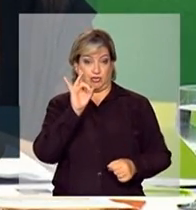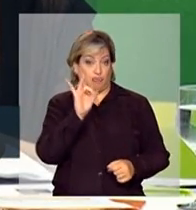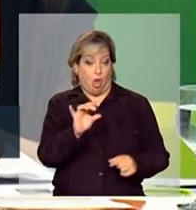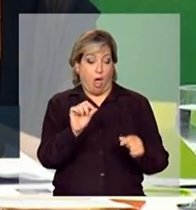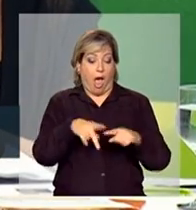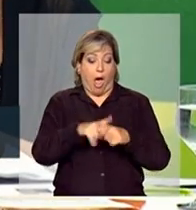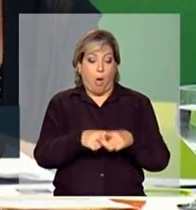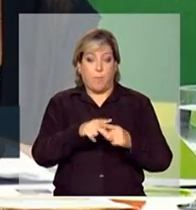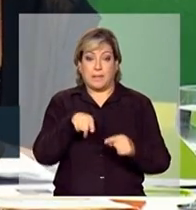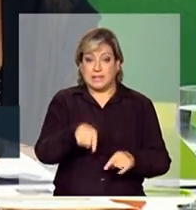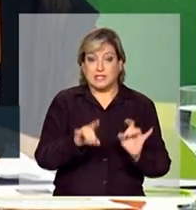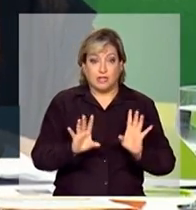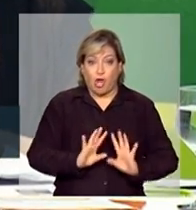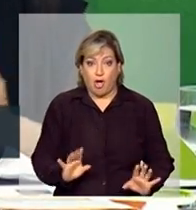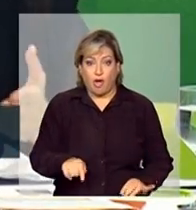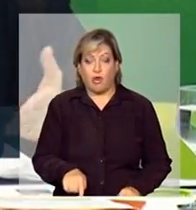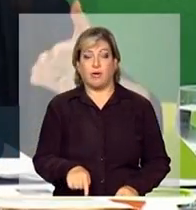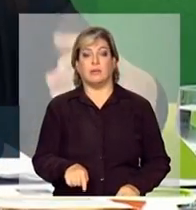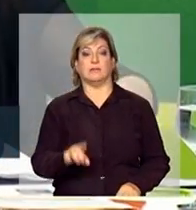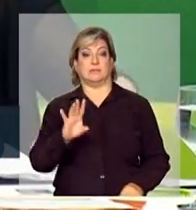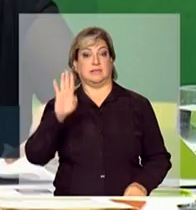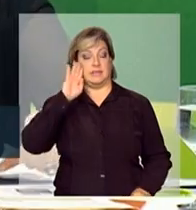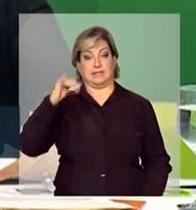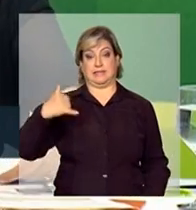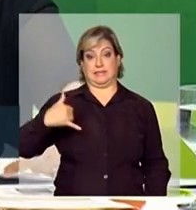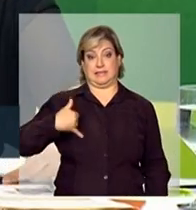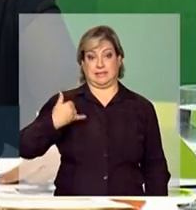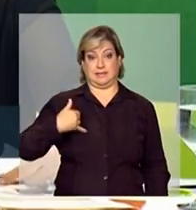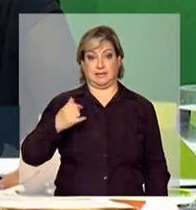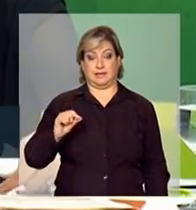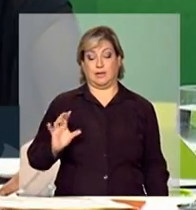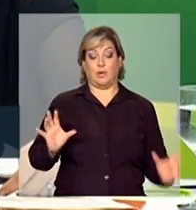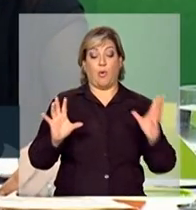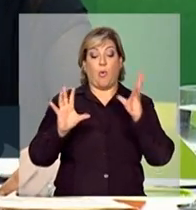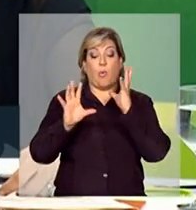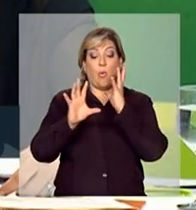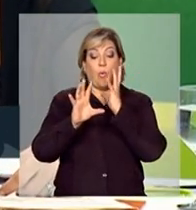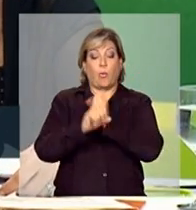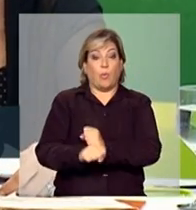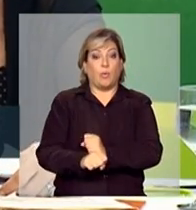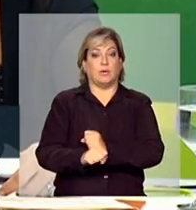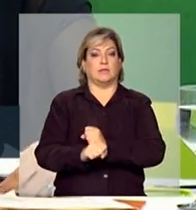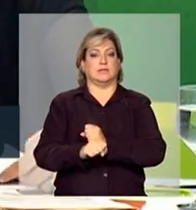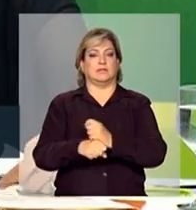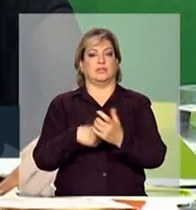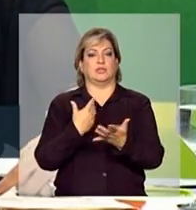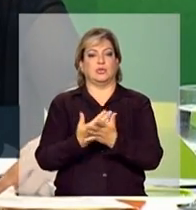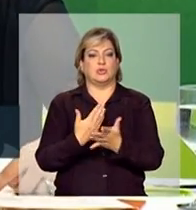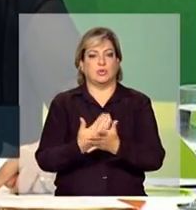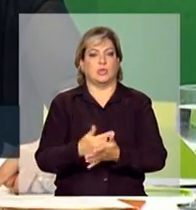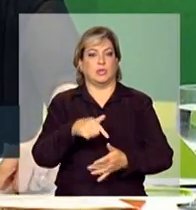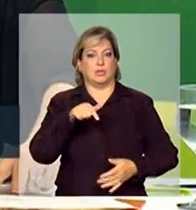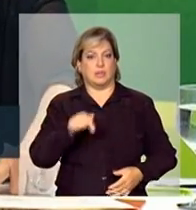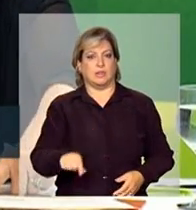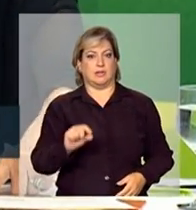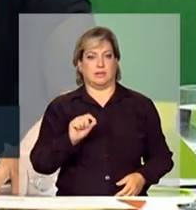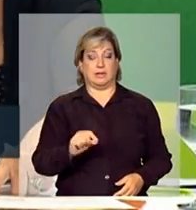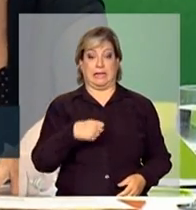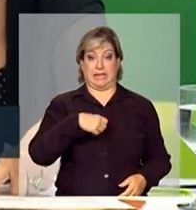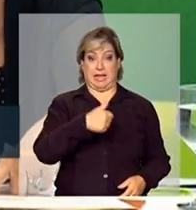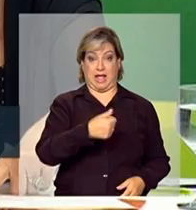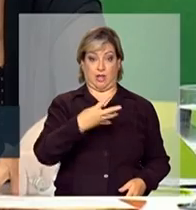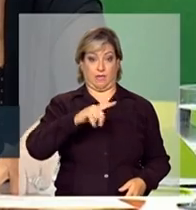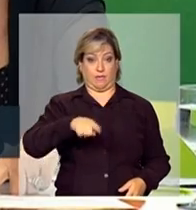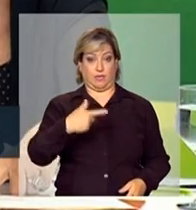isso somente a idade do Brasil de escolaridade esperada pula de 14,2